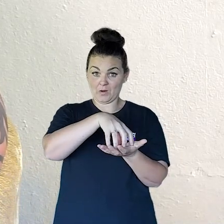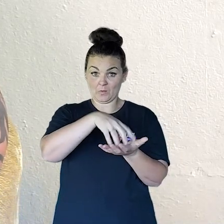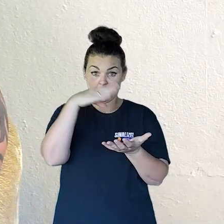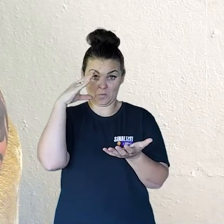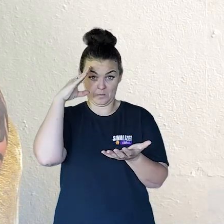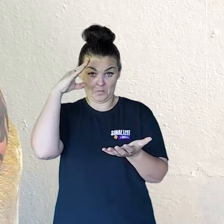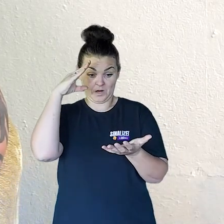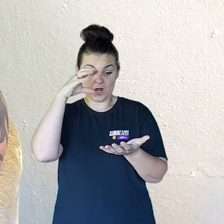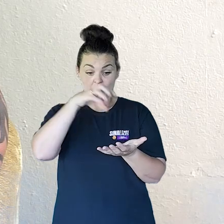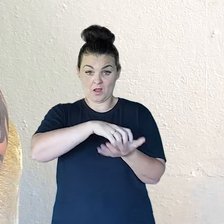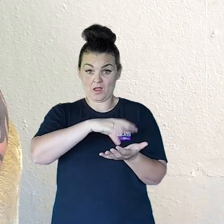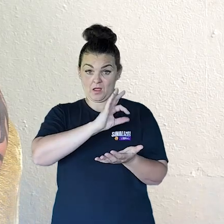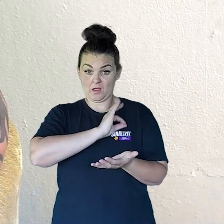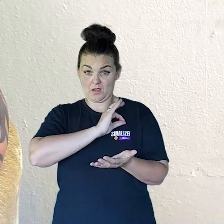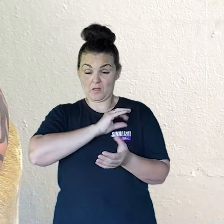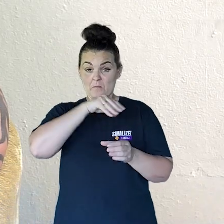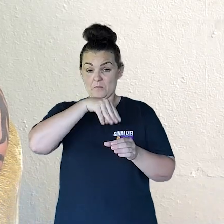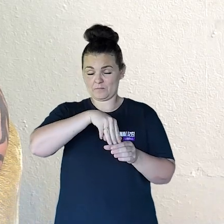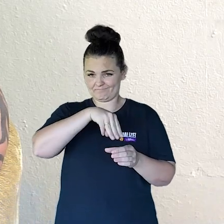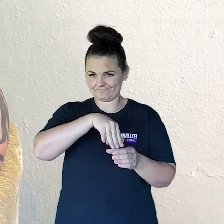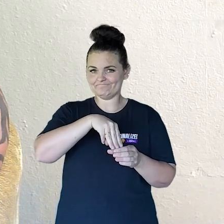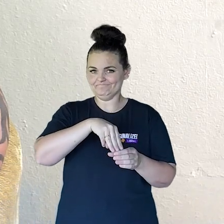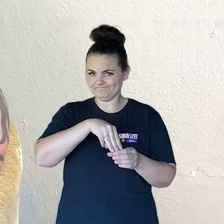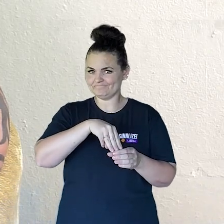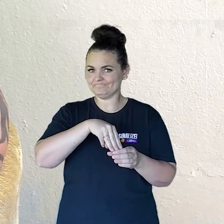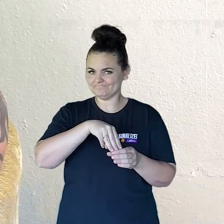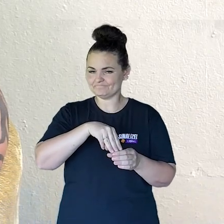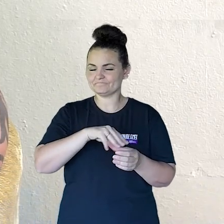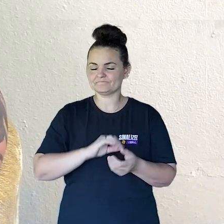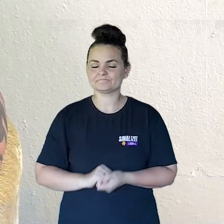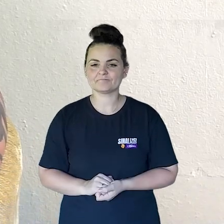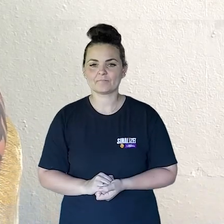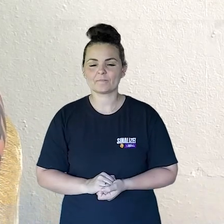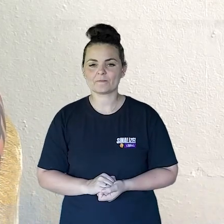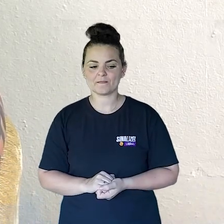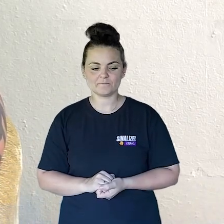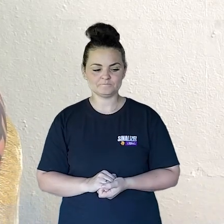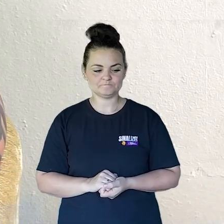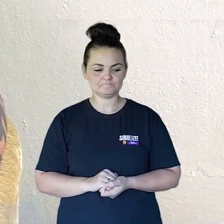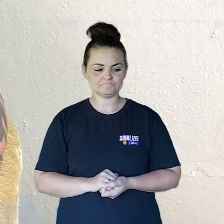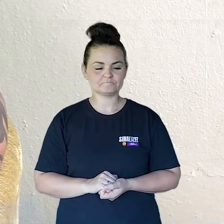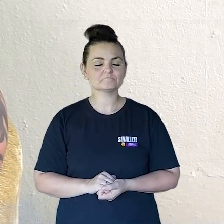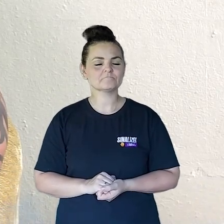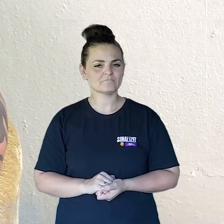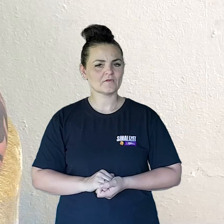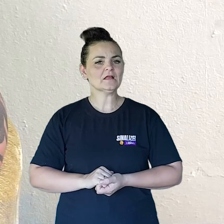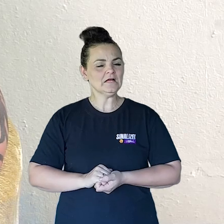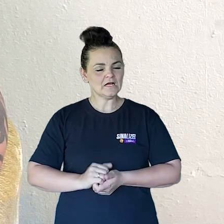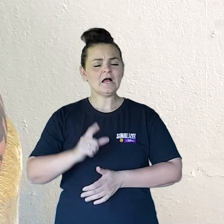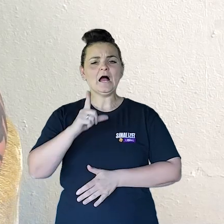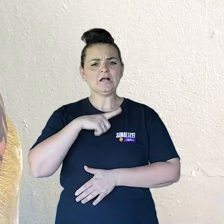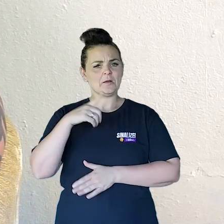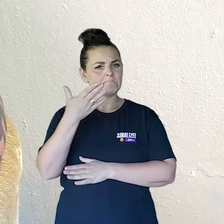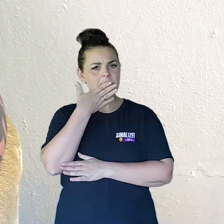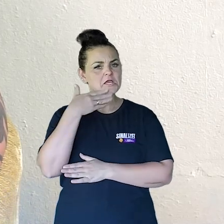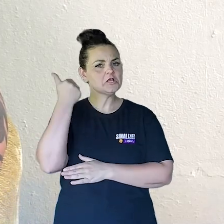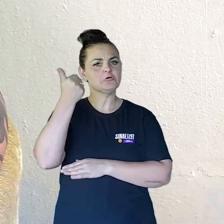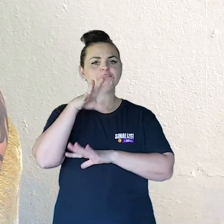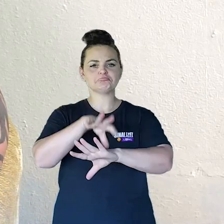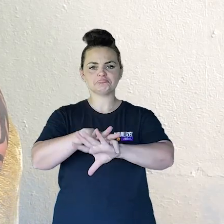municipal. Nós temos, vou ousar dizer que nós temos a melhor segurança pública do